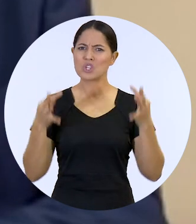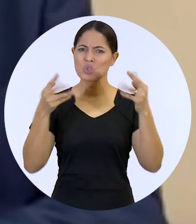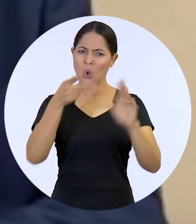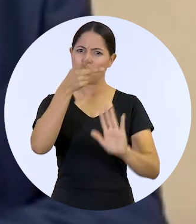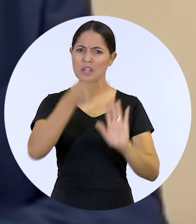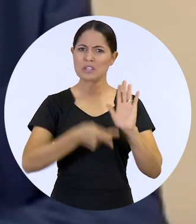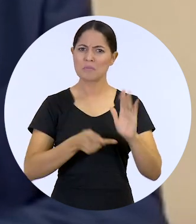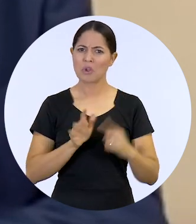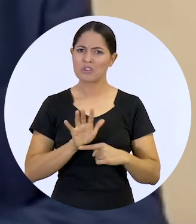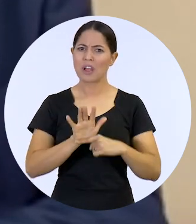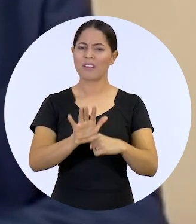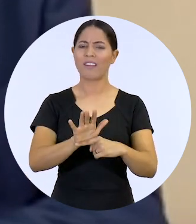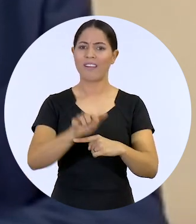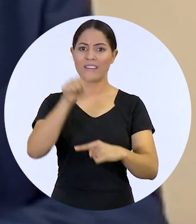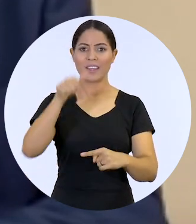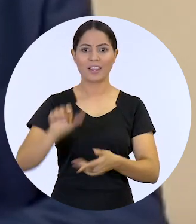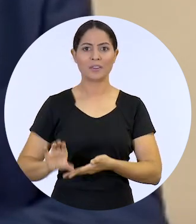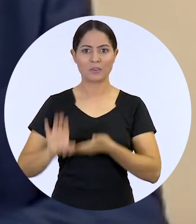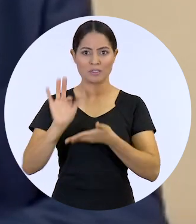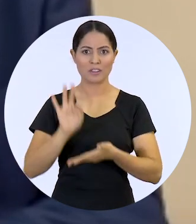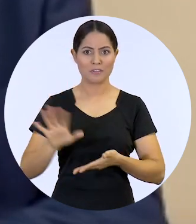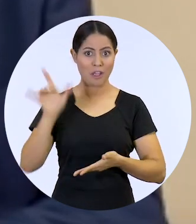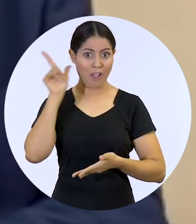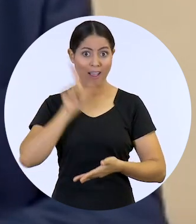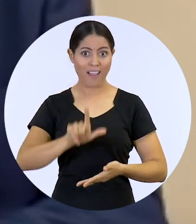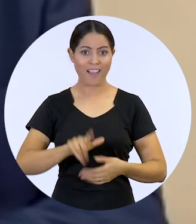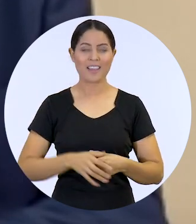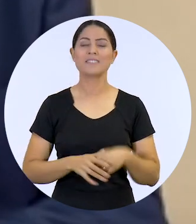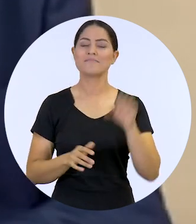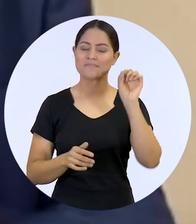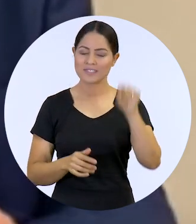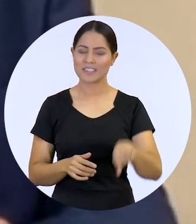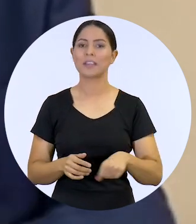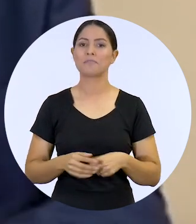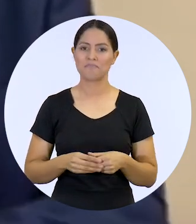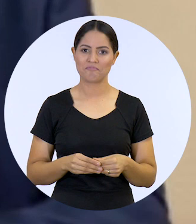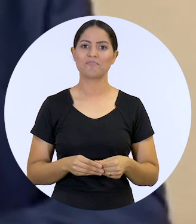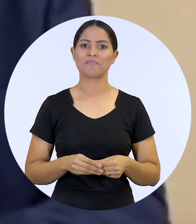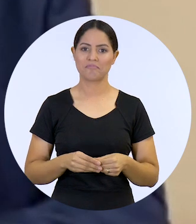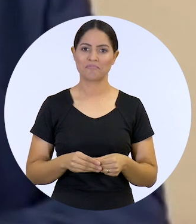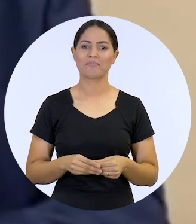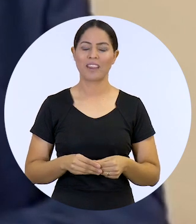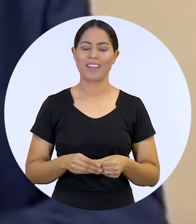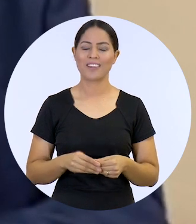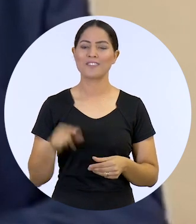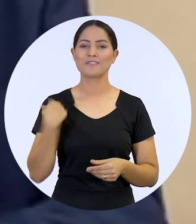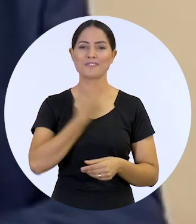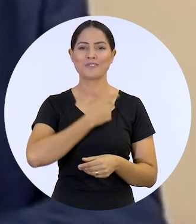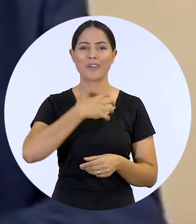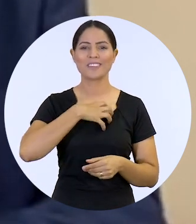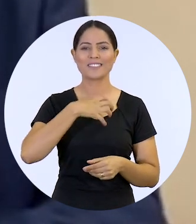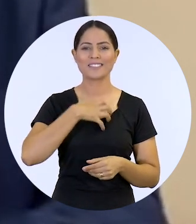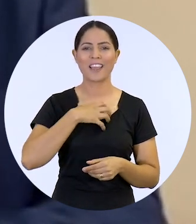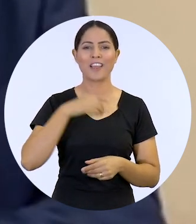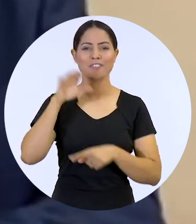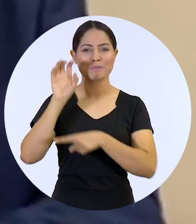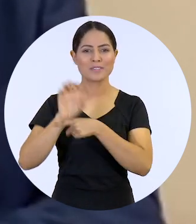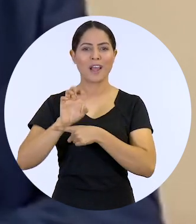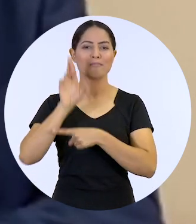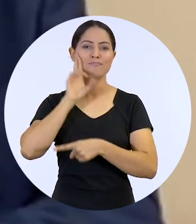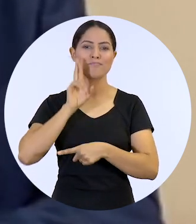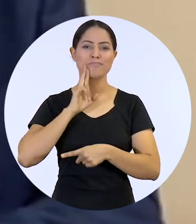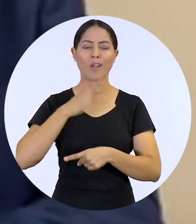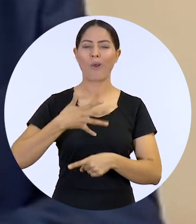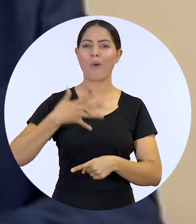a trazerem este projeto e apresentarem aqui no Conselho Federal? Sem dúvida alguma, Natália. É realmente uma honra para a seccional